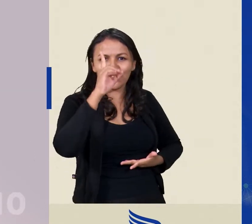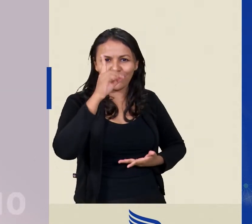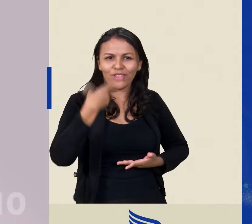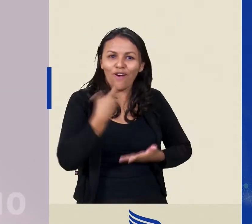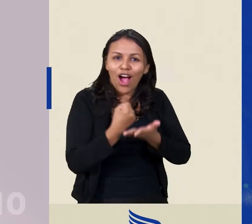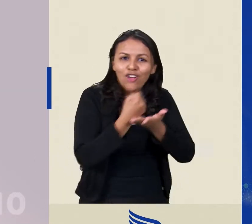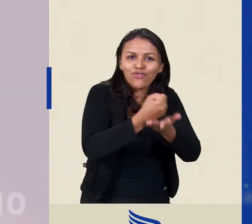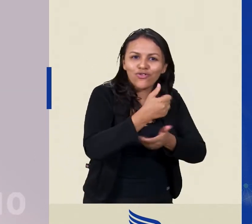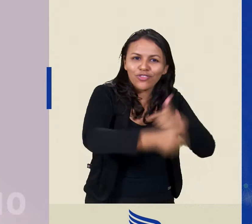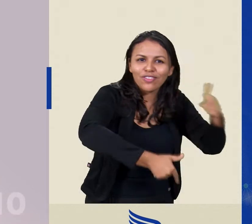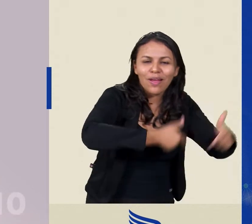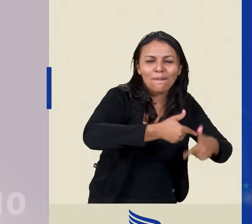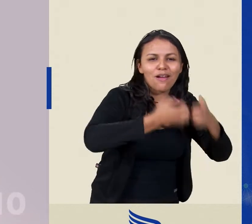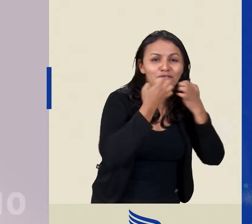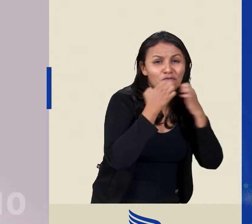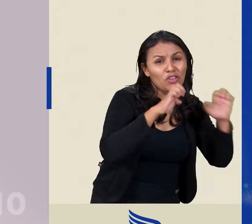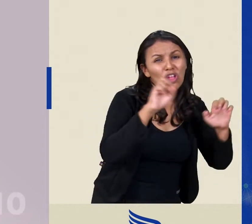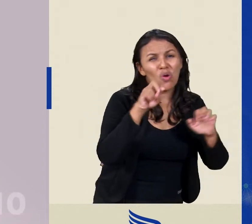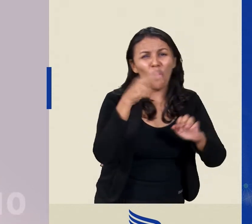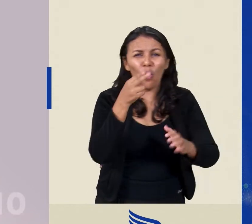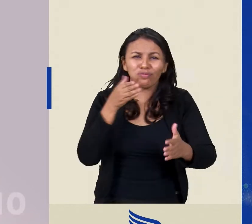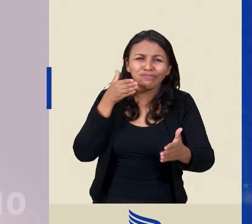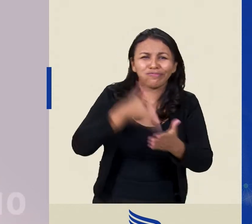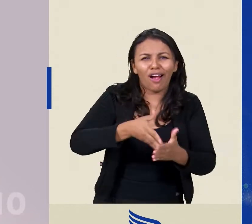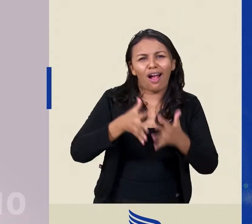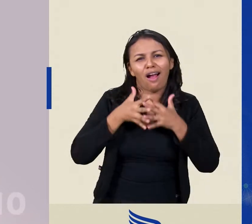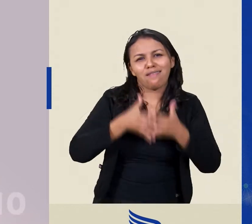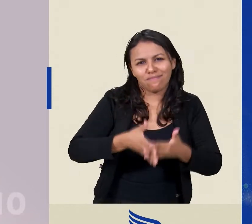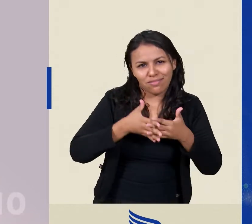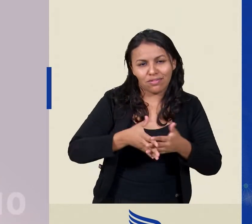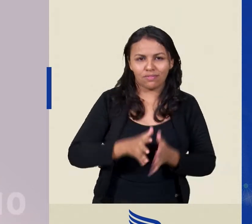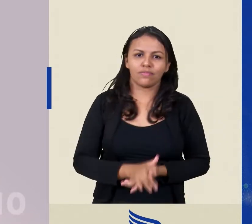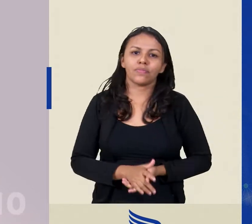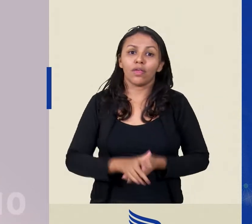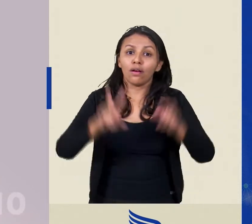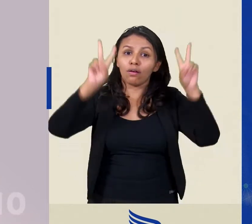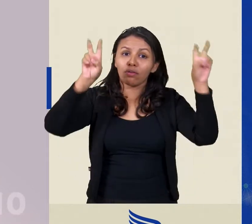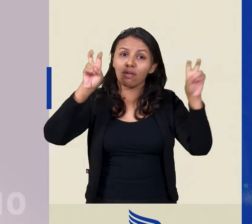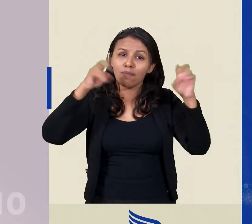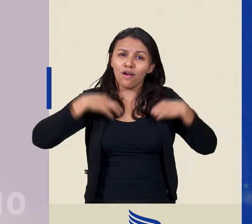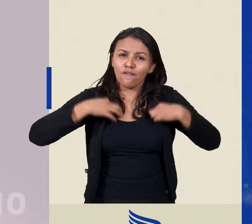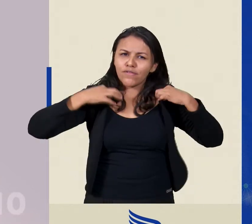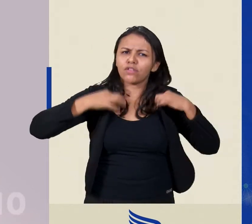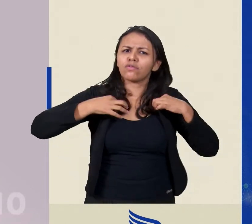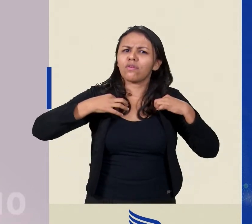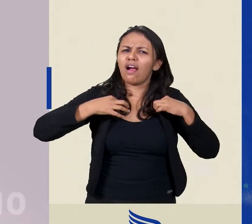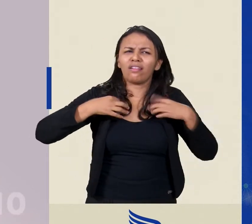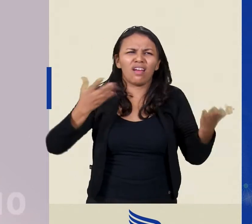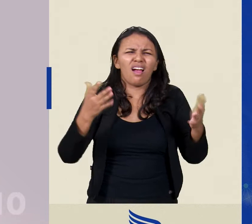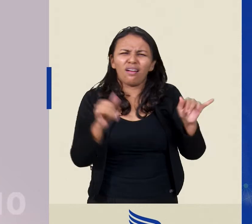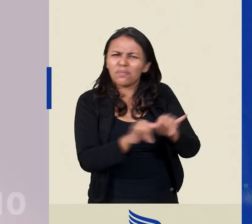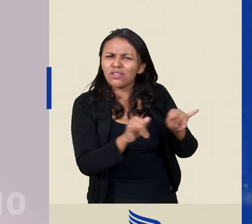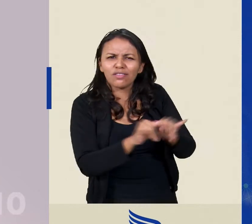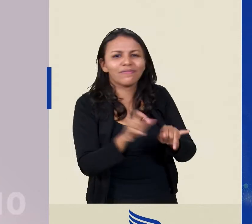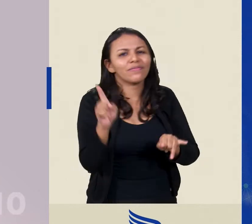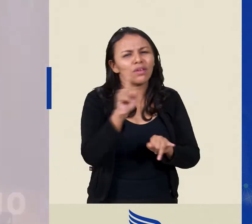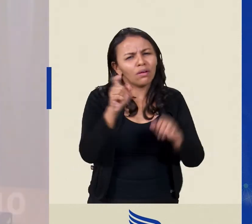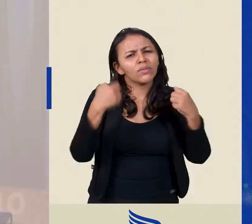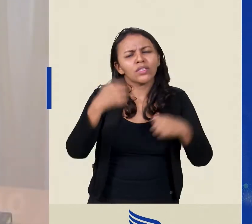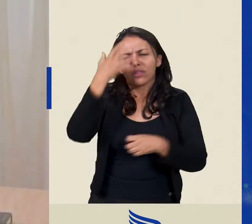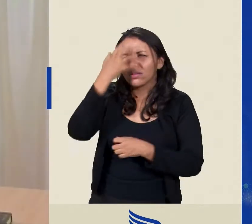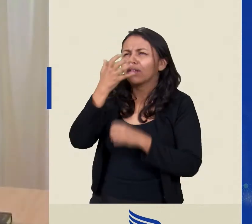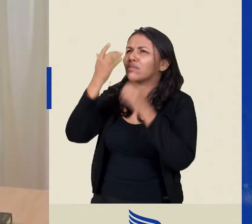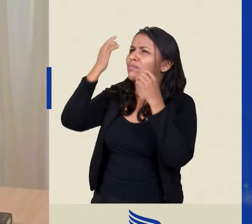do vestuário não é coisa insignificante e exige séria reflexão e muita